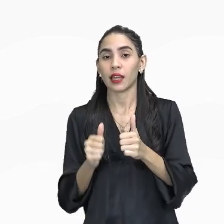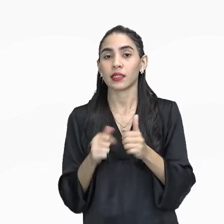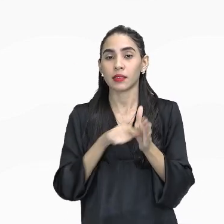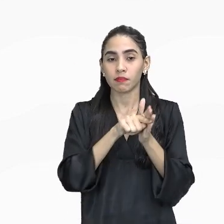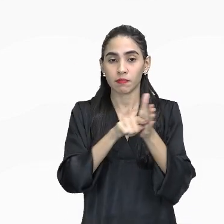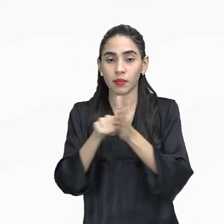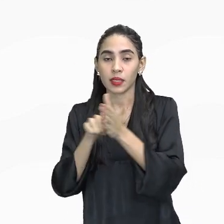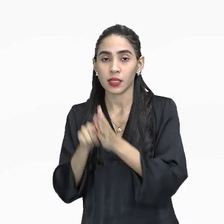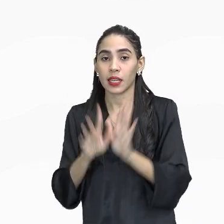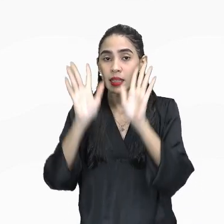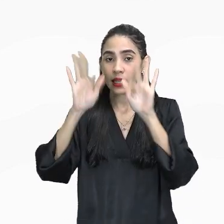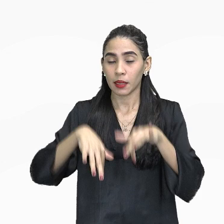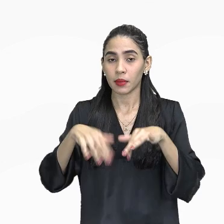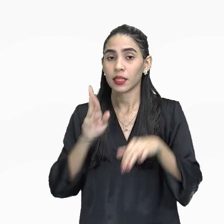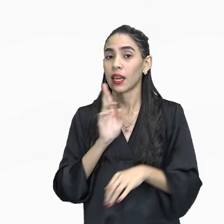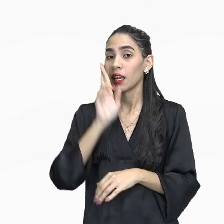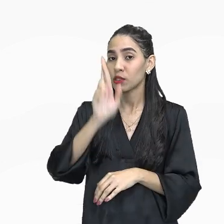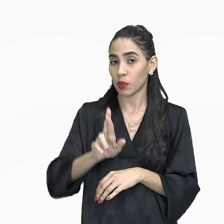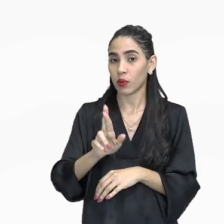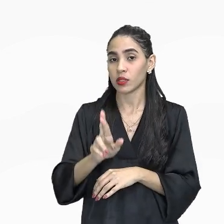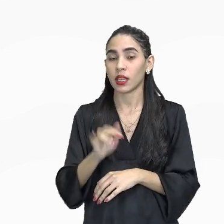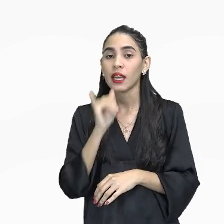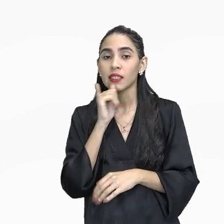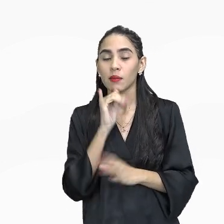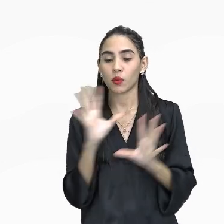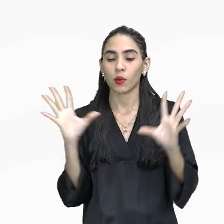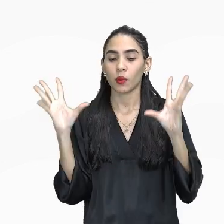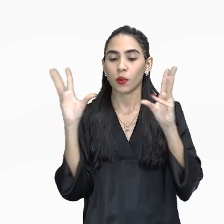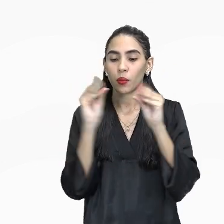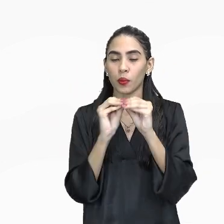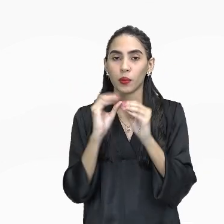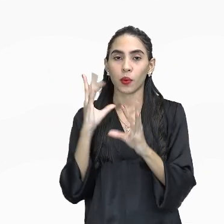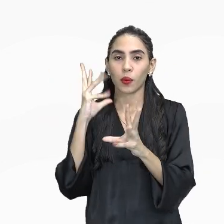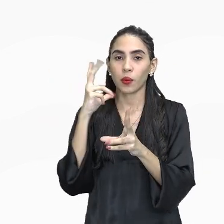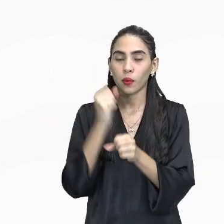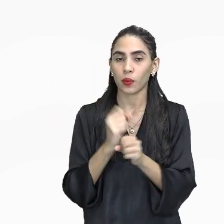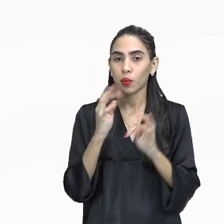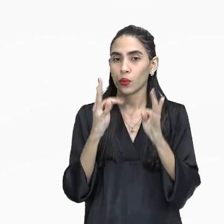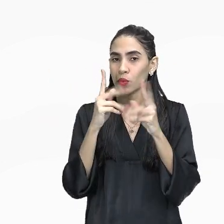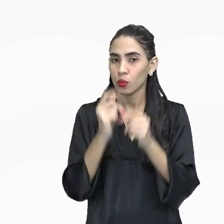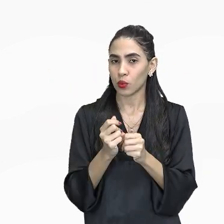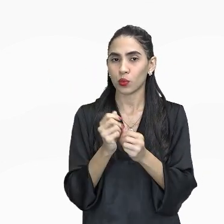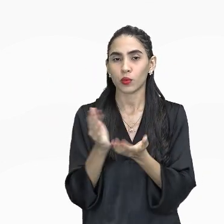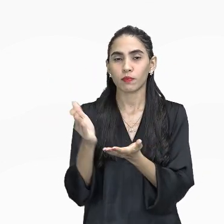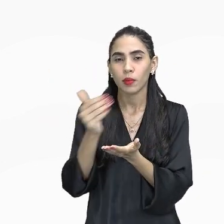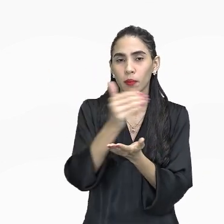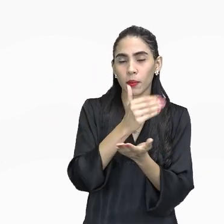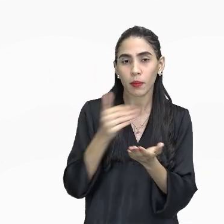apresentação de resultados. Então, a gente vai fazer a conclusão de tudo aquilo que verificamos, conforme a professora